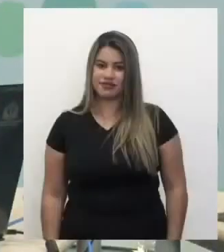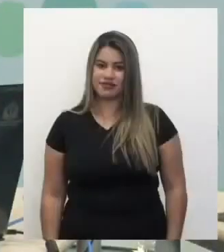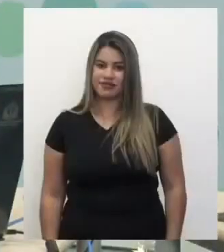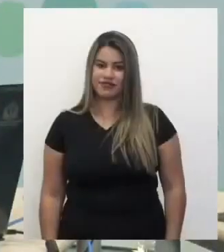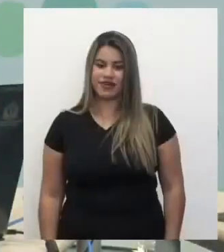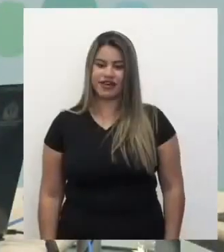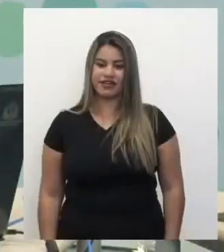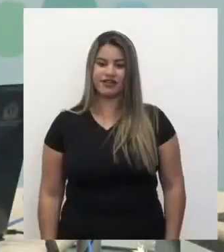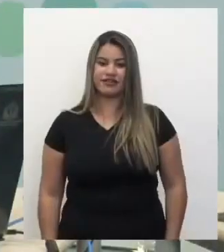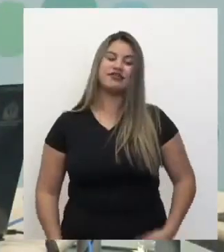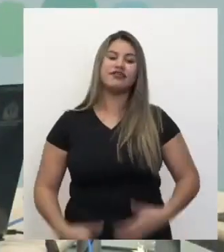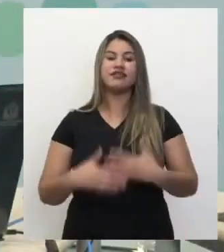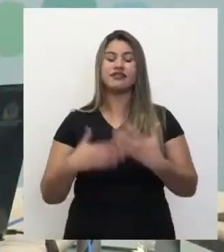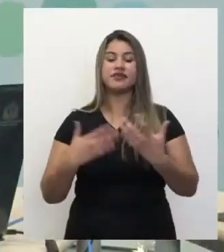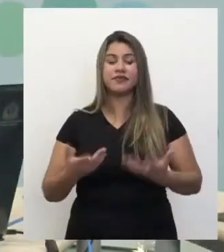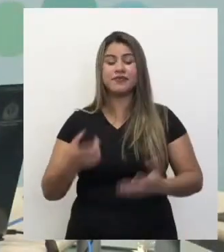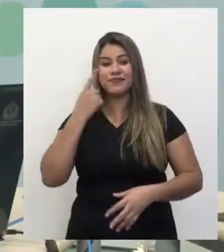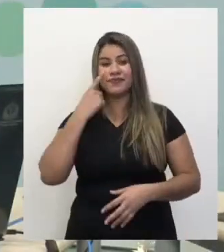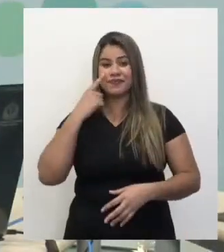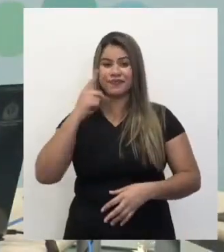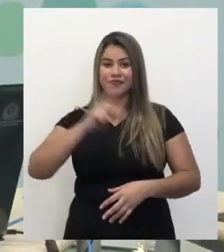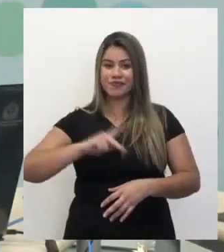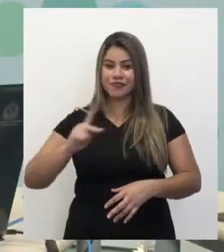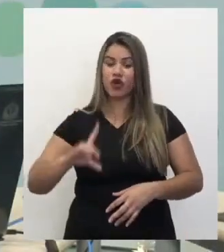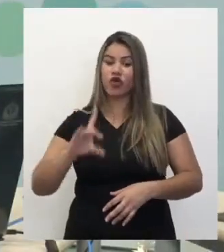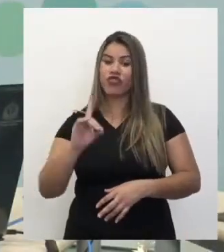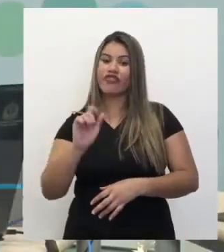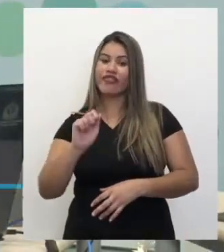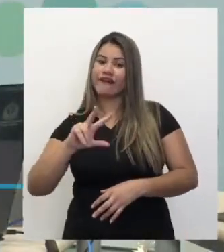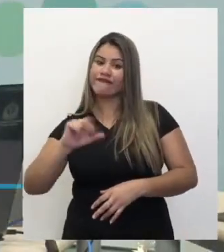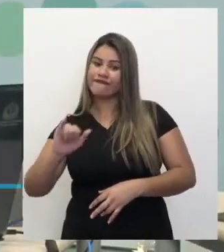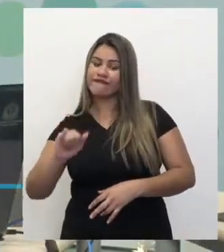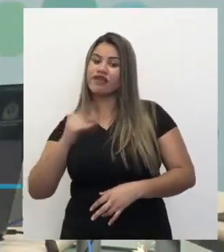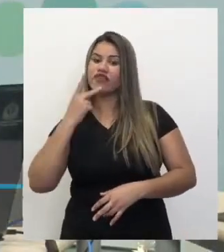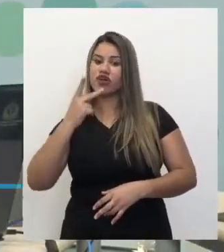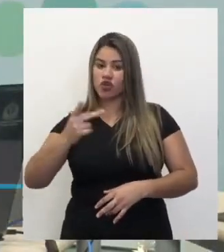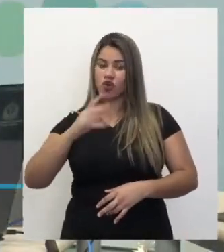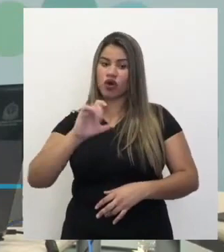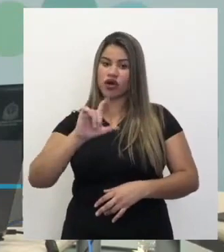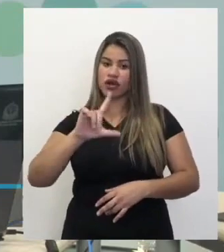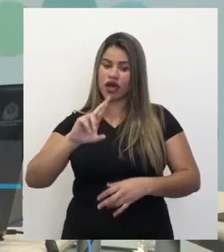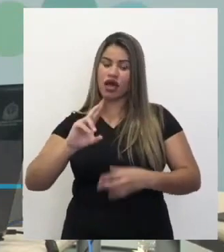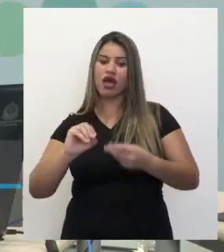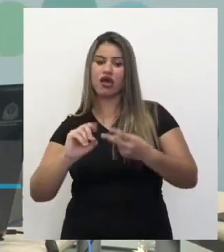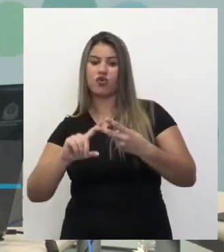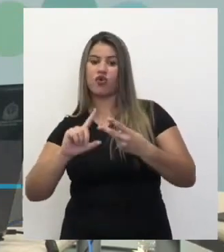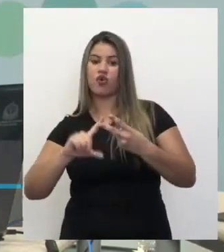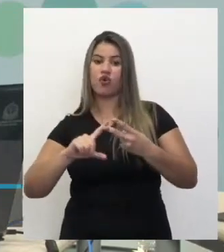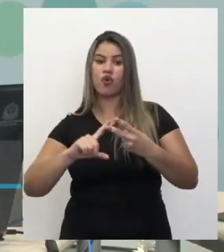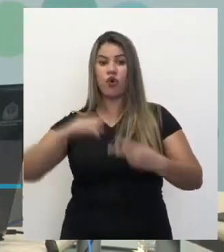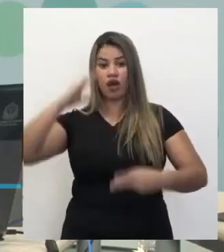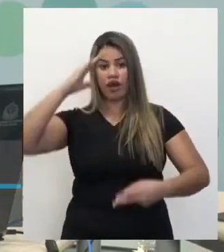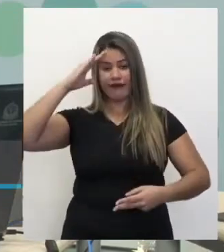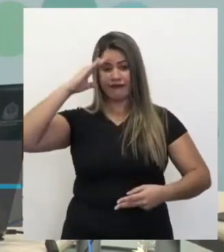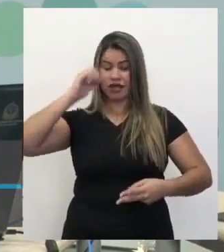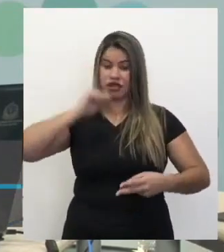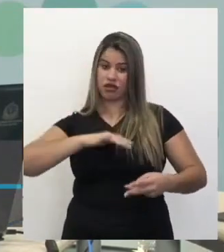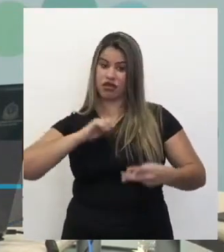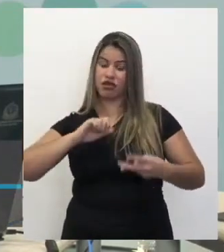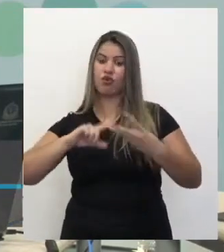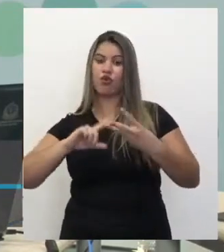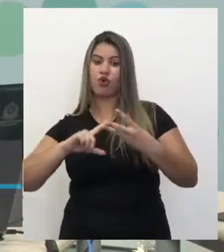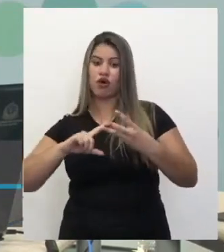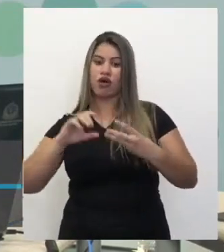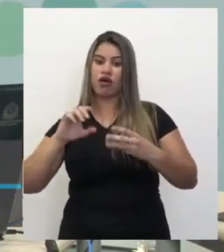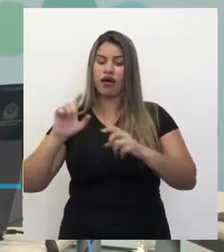E olha só, professora Luísa, o Davi, ele respondeu clero, cavaleiro e camponês. O Augusto, nobreza